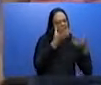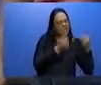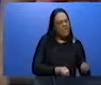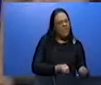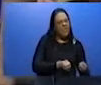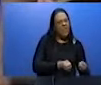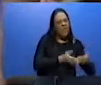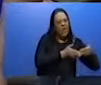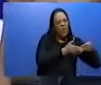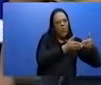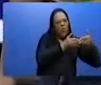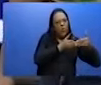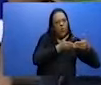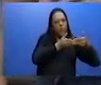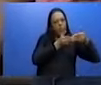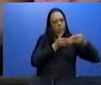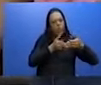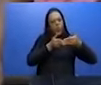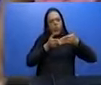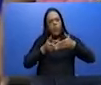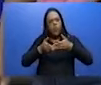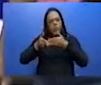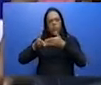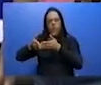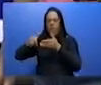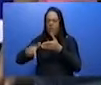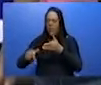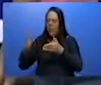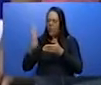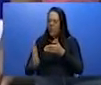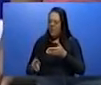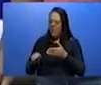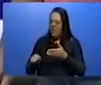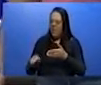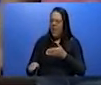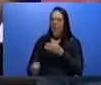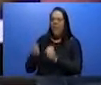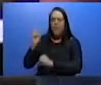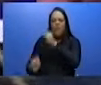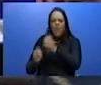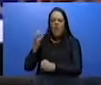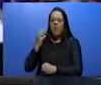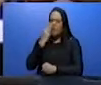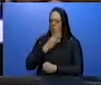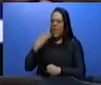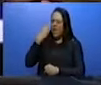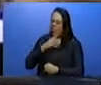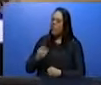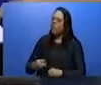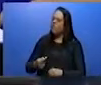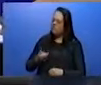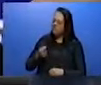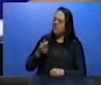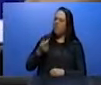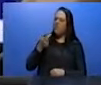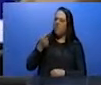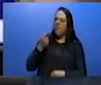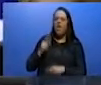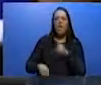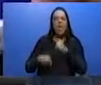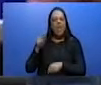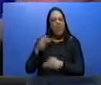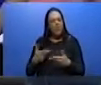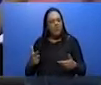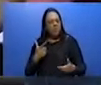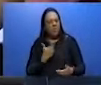economias na produção de açúcar. Ah, açúcar dá dinheiro, né? É um produto difícil de encontrar